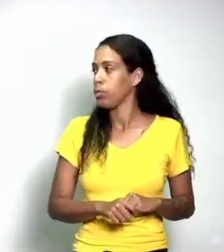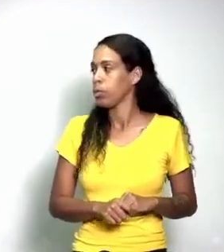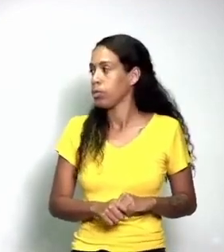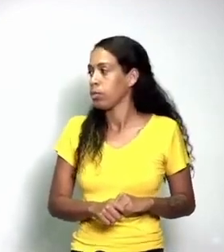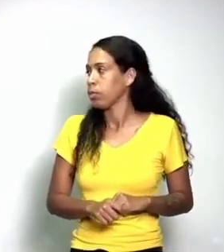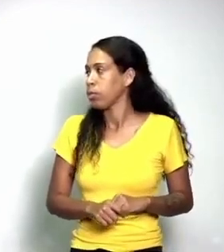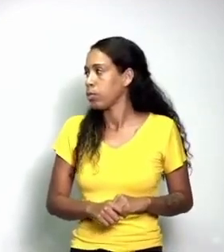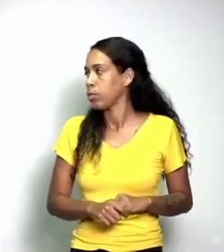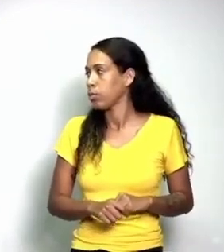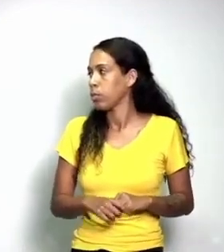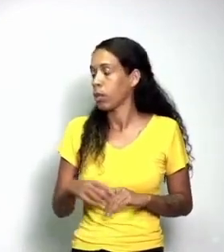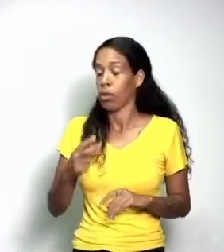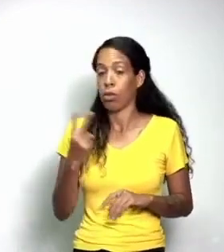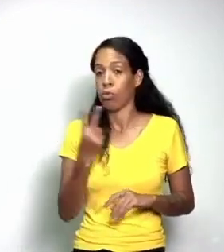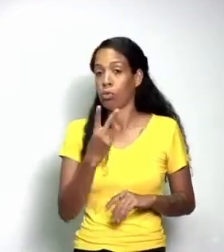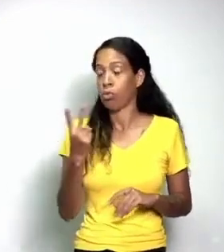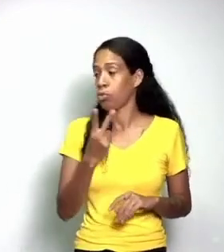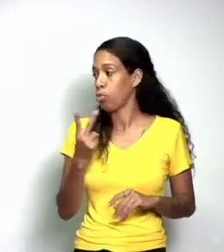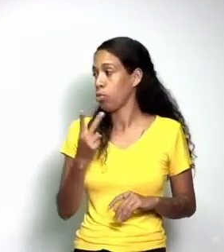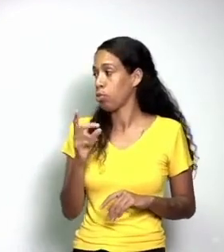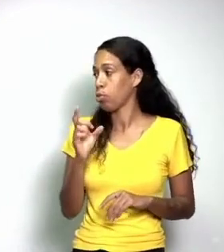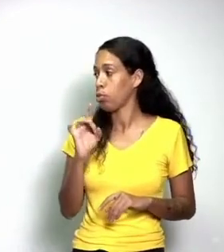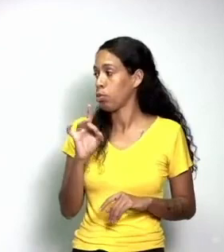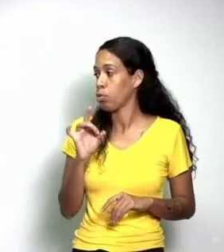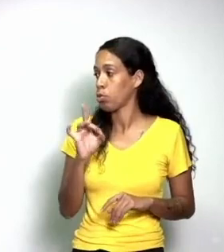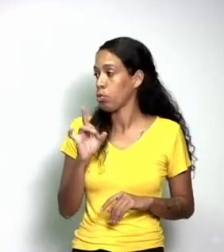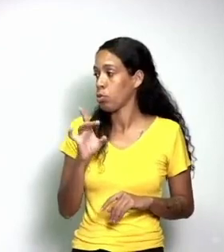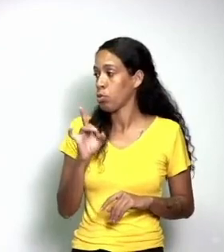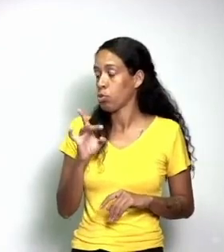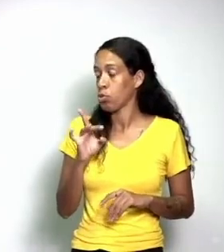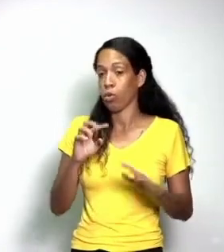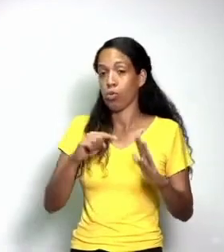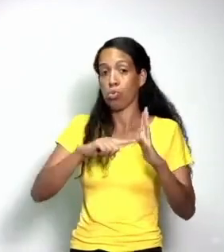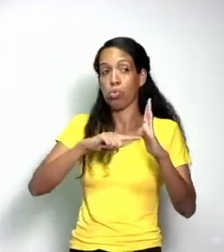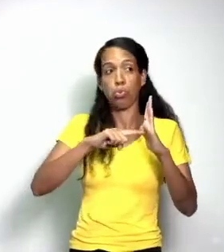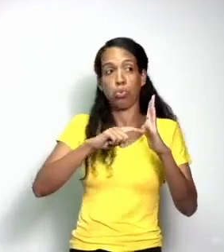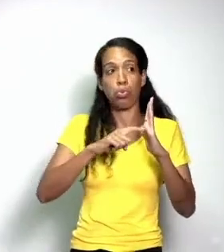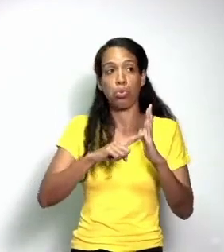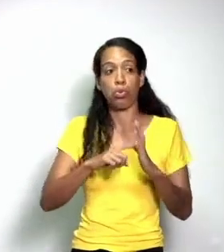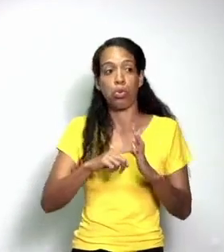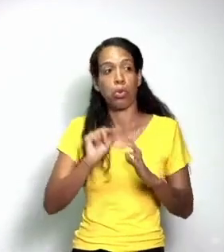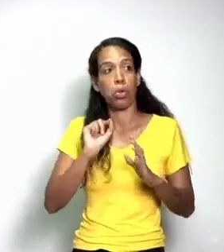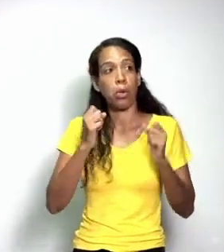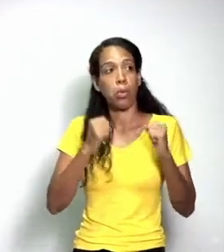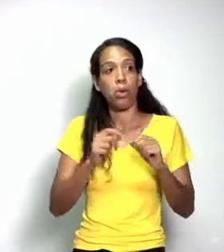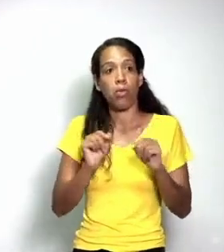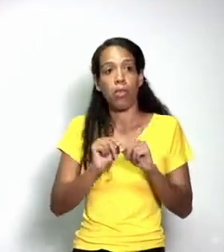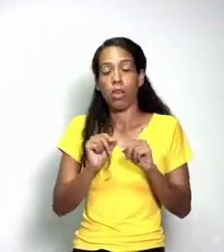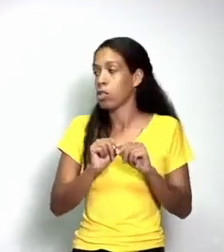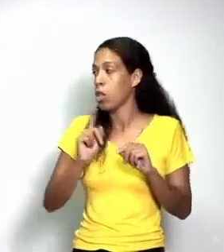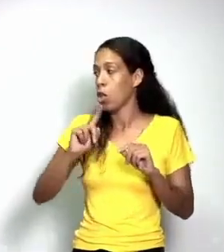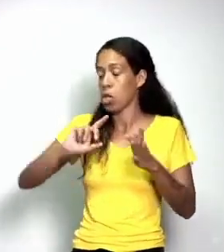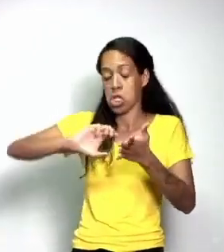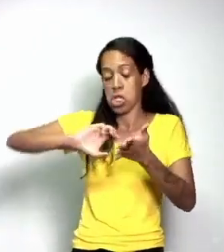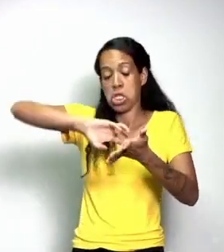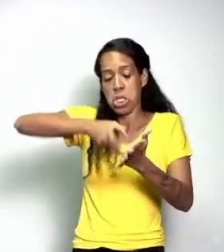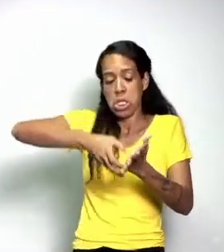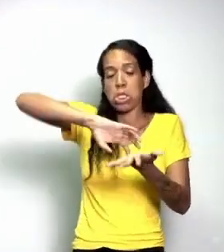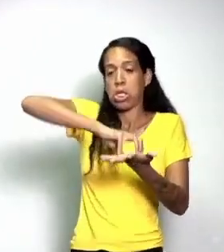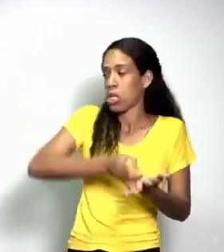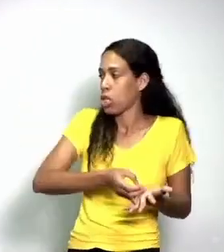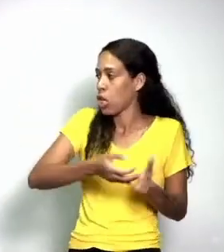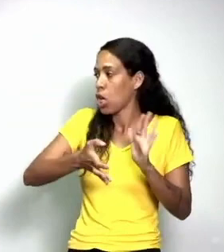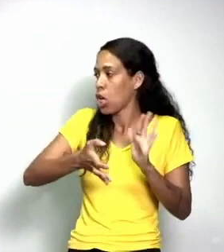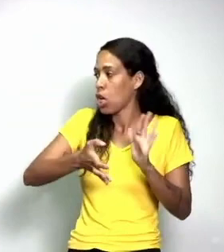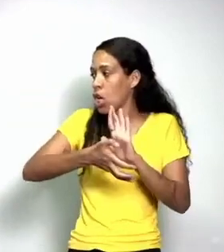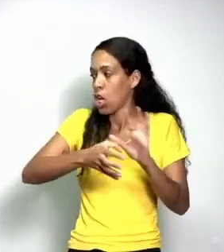dois equipamentos que estão só no parafuso. Aí o que a gente pode fazer para não ter que rodar eles aqui é